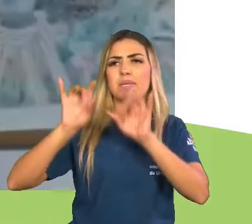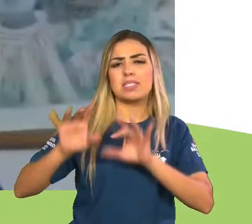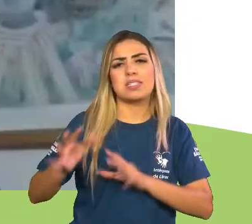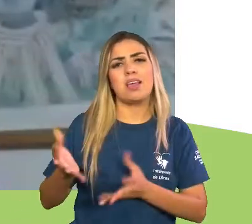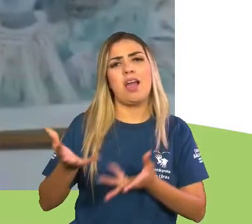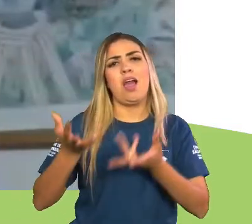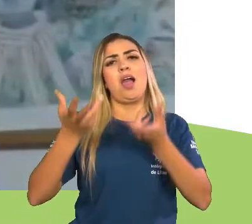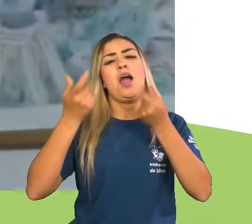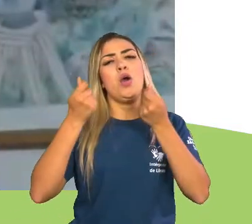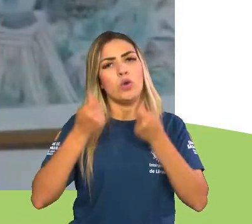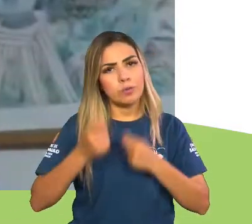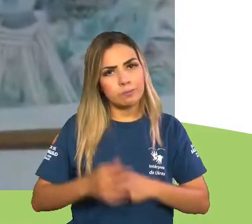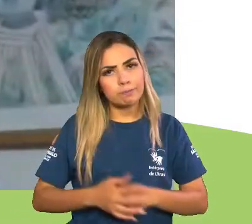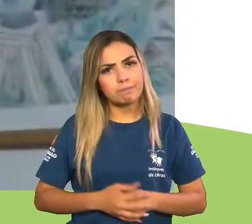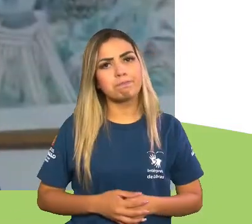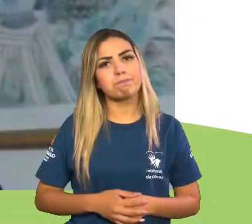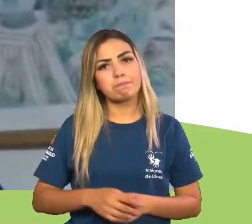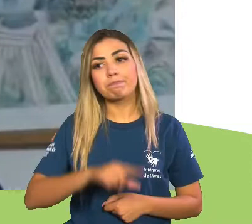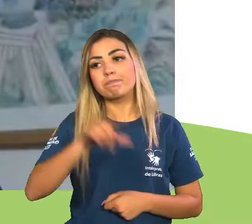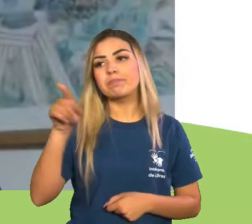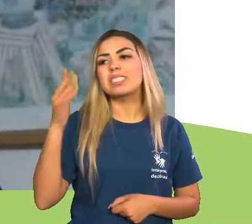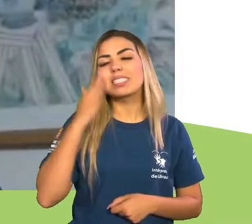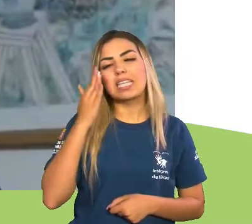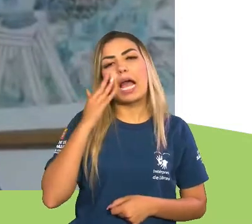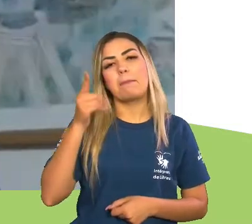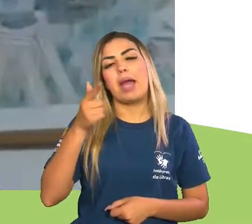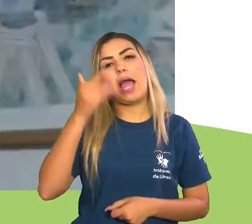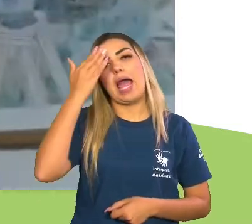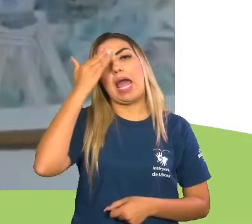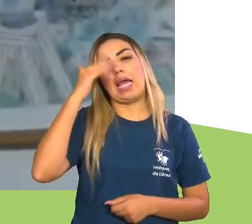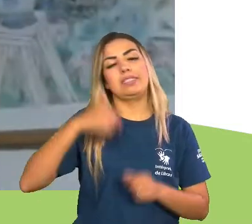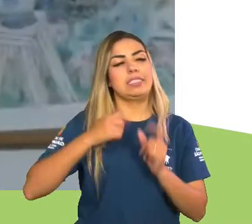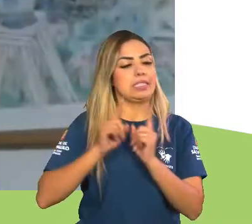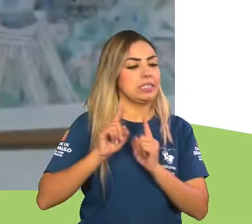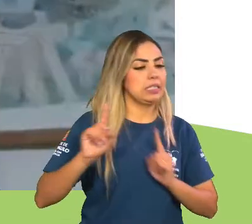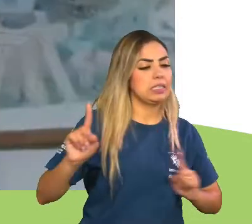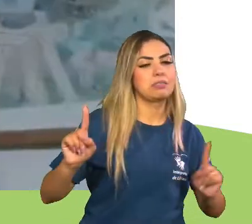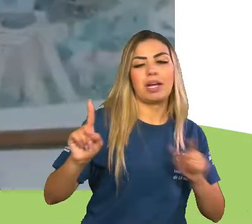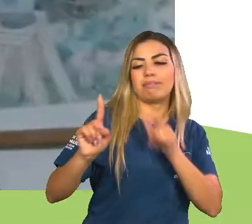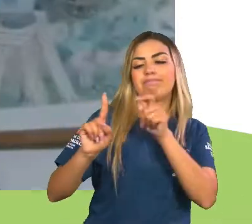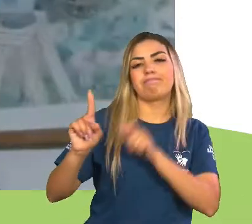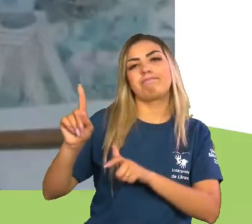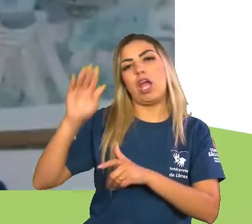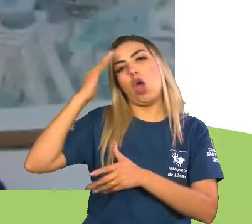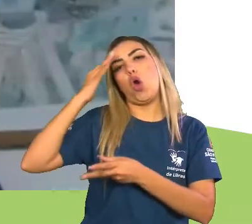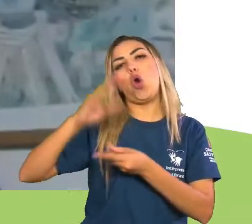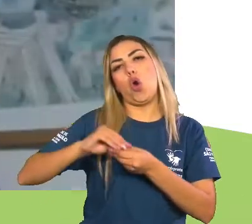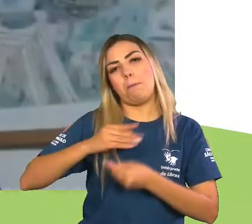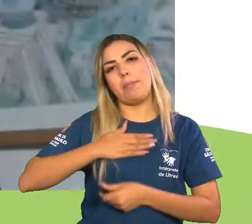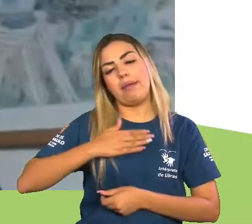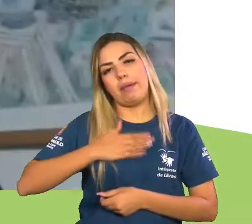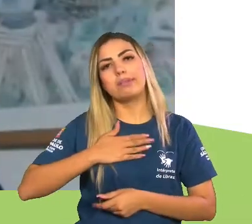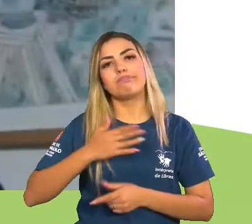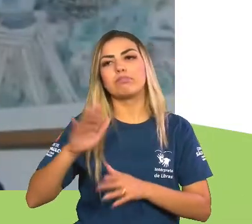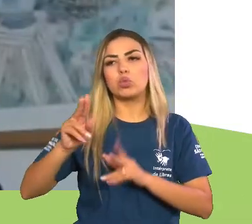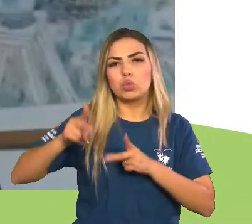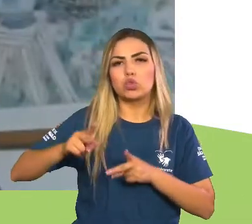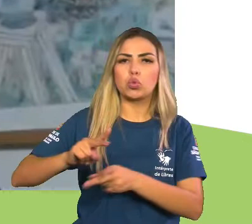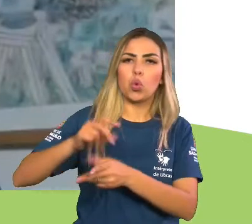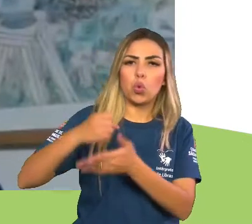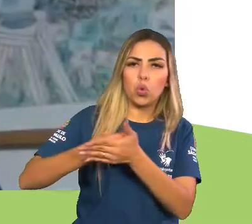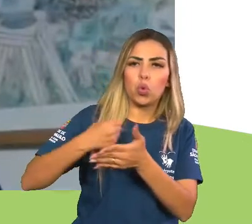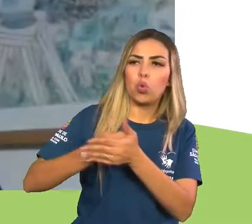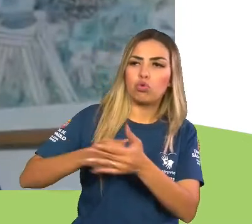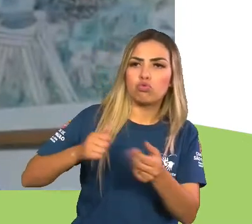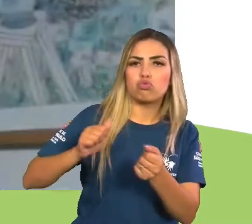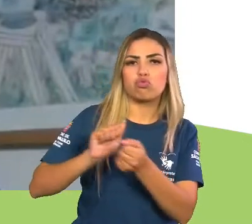que souberam entender a minha ausência, a minha impaciência, e que a gente continua aqui na luta, agradecendo e lutando pelas